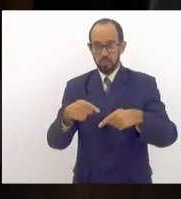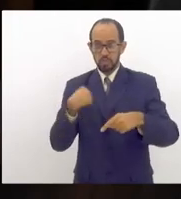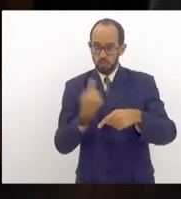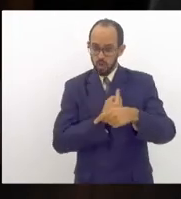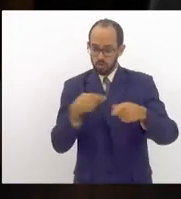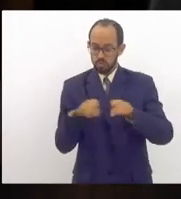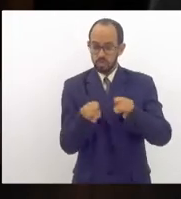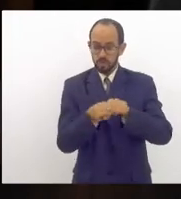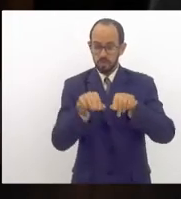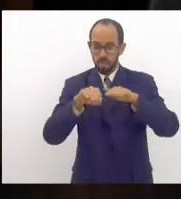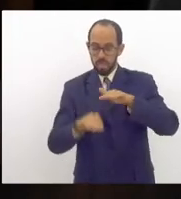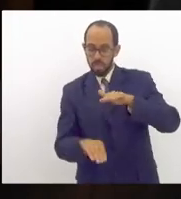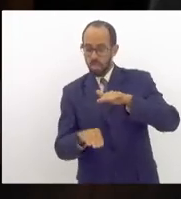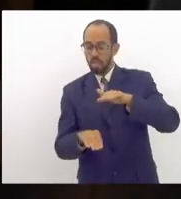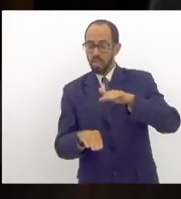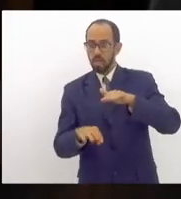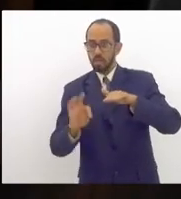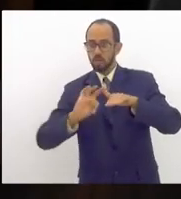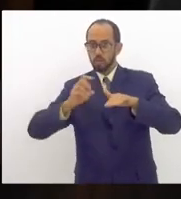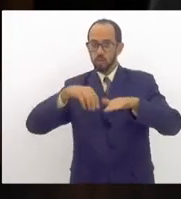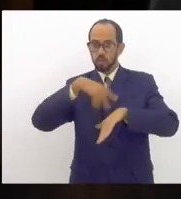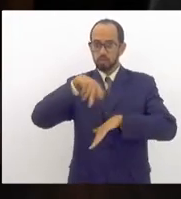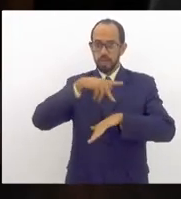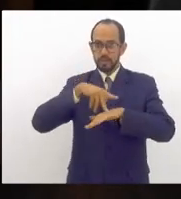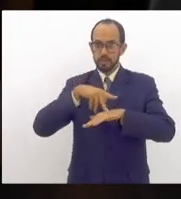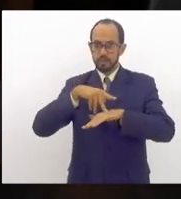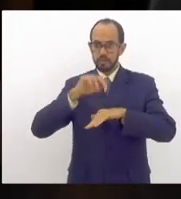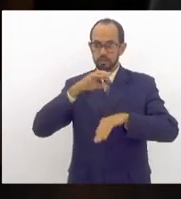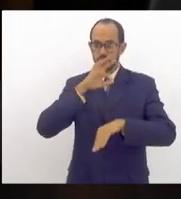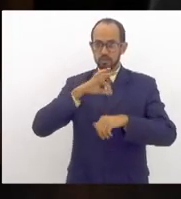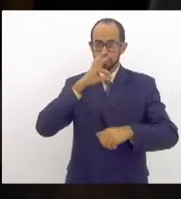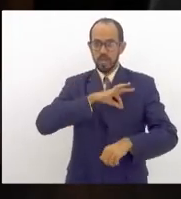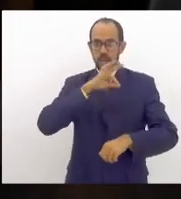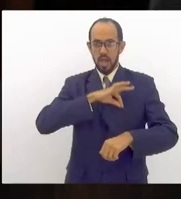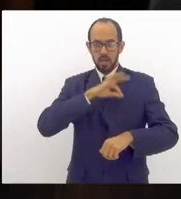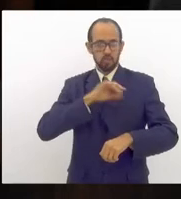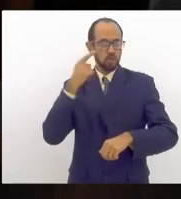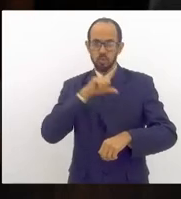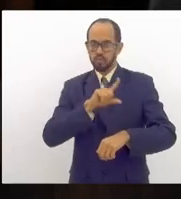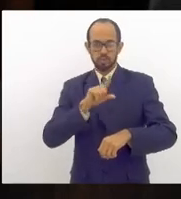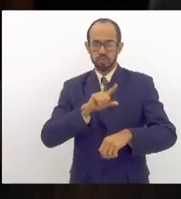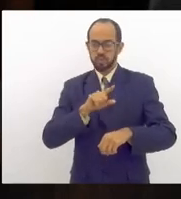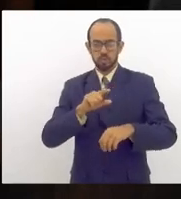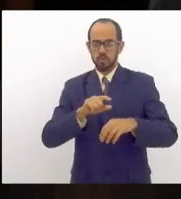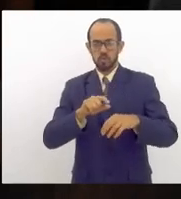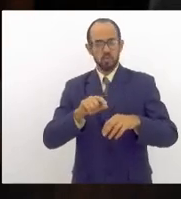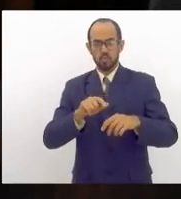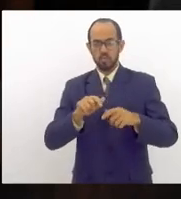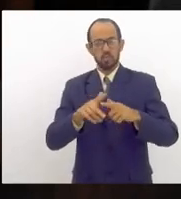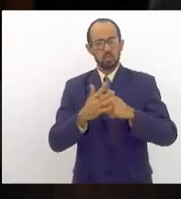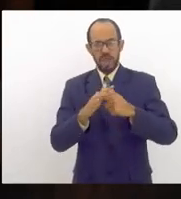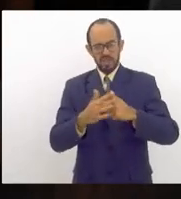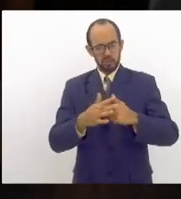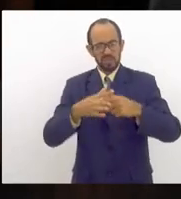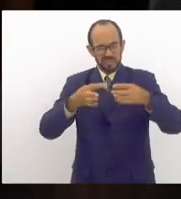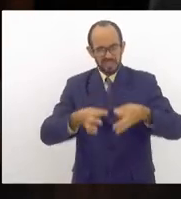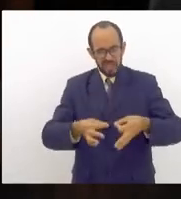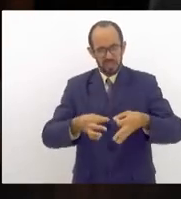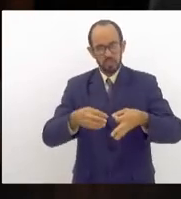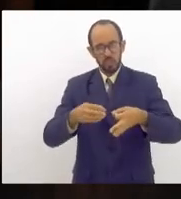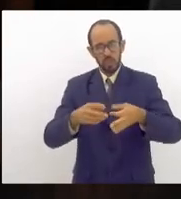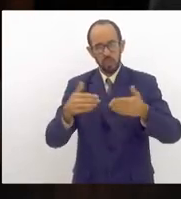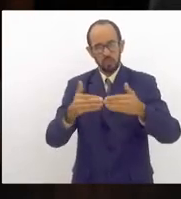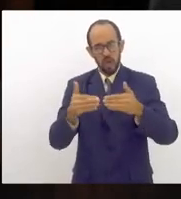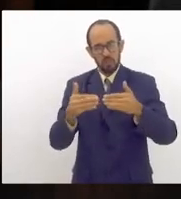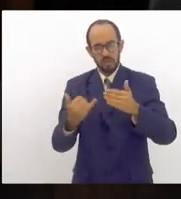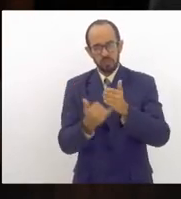rebaixado assim como no país inteiro um salário mínimo é não teve um ganho real nesses últimos anos a perspectiva que o Castro